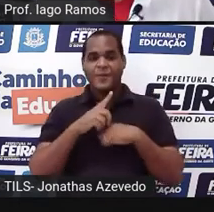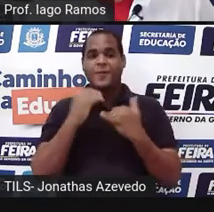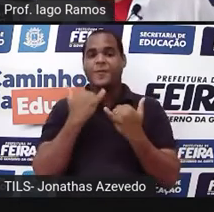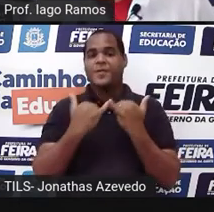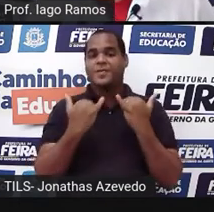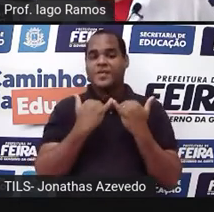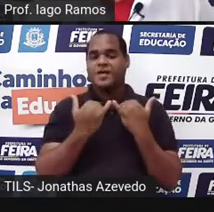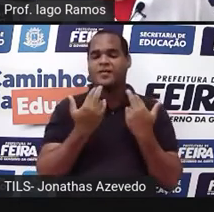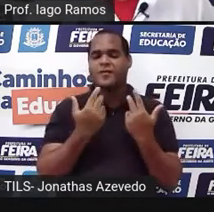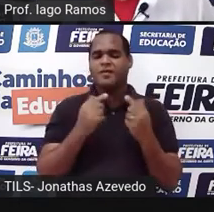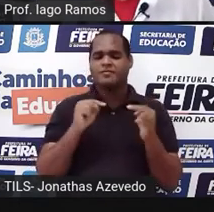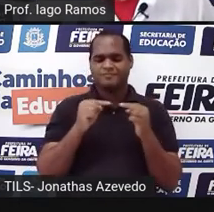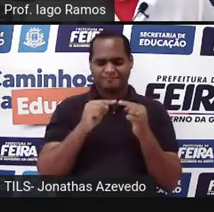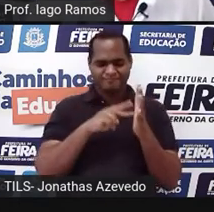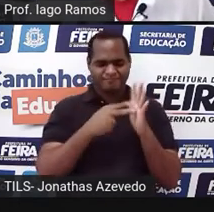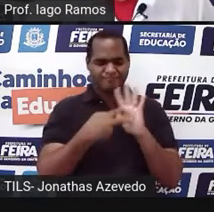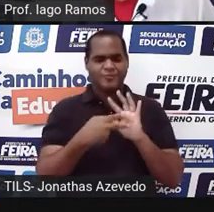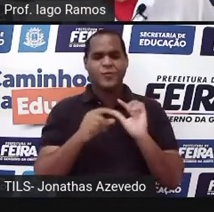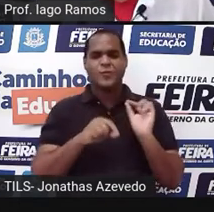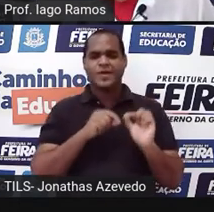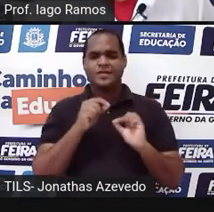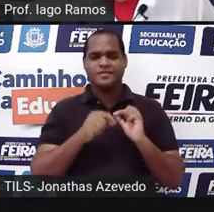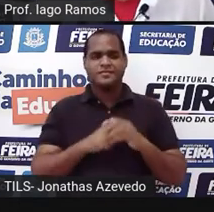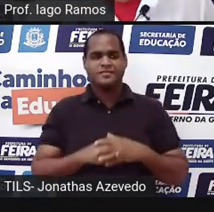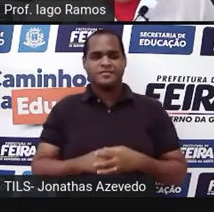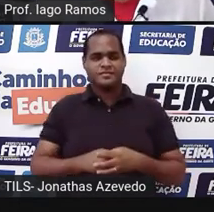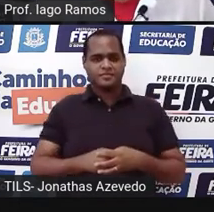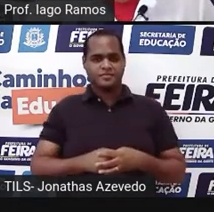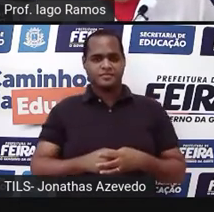semelhança? Qual é o significado de semelhança?